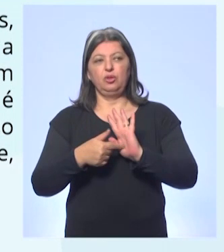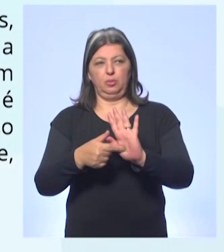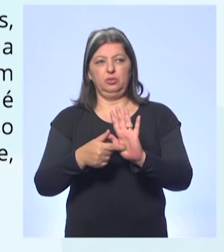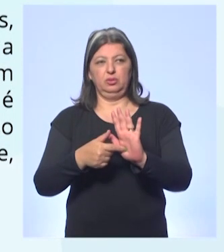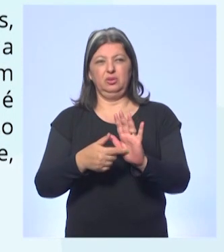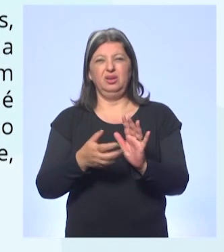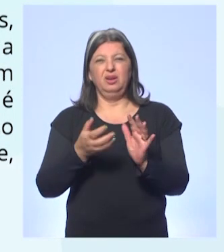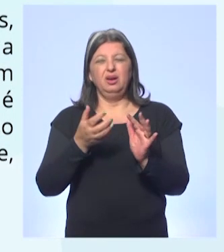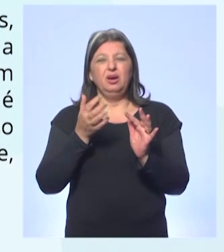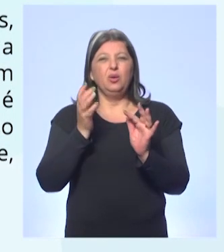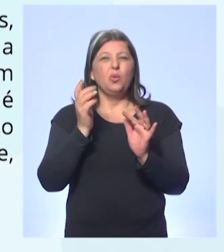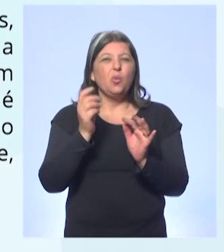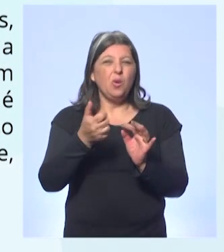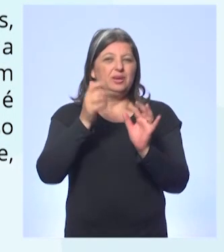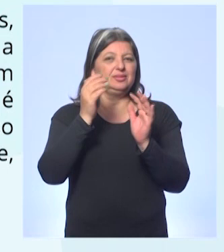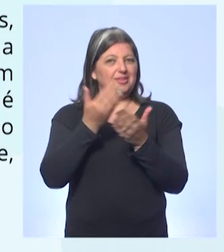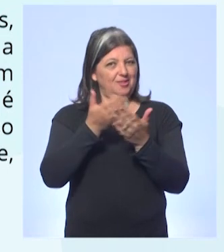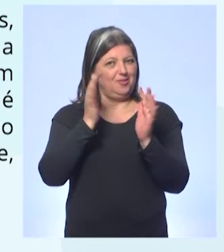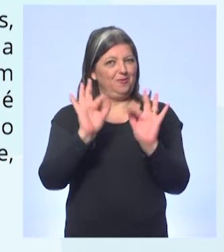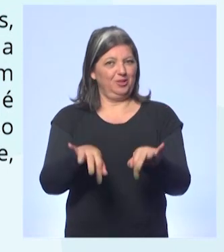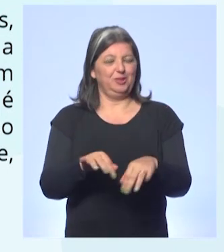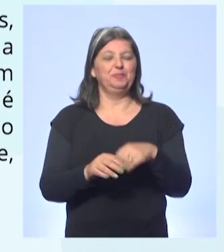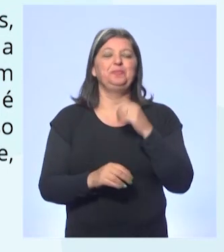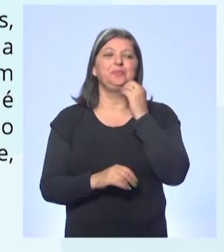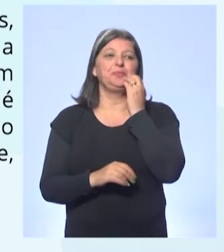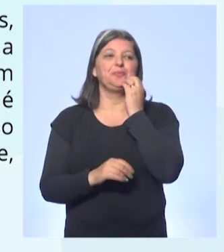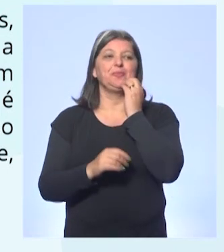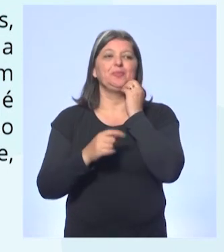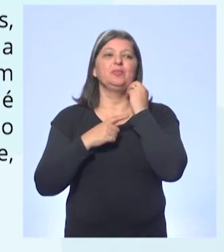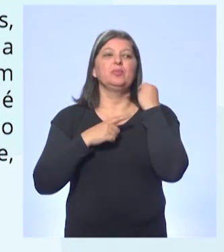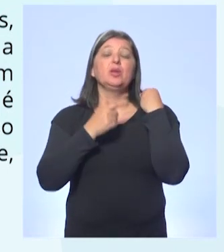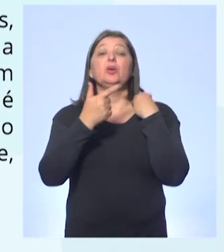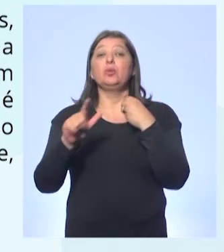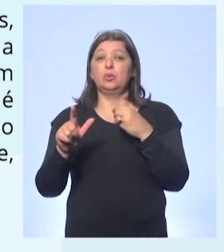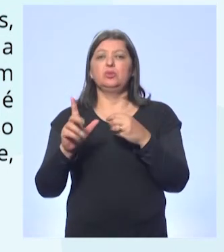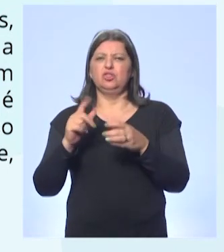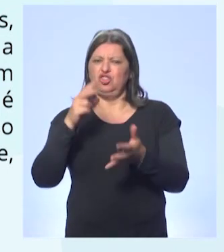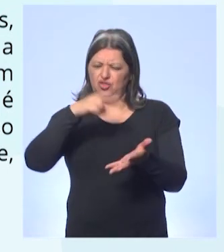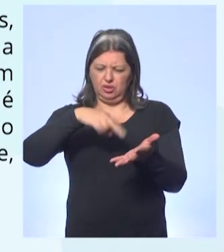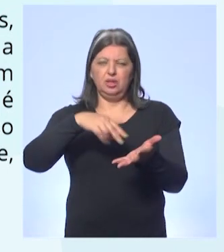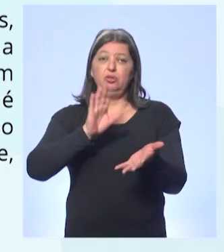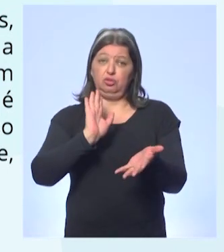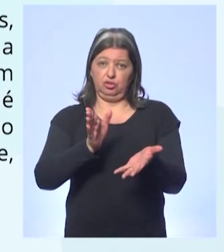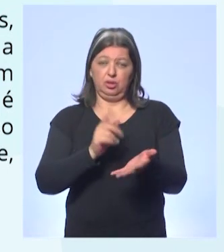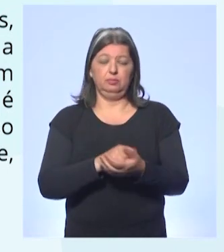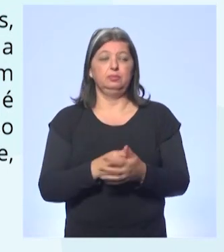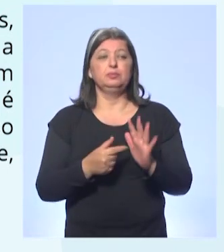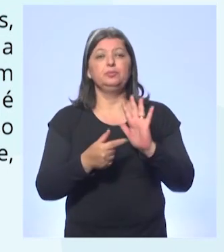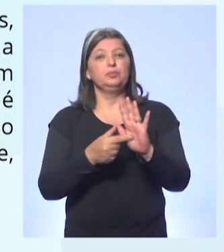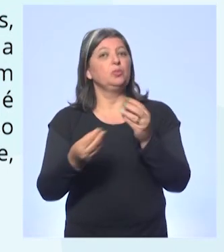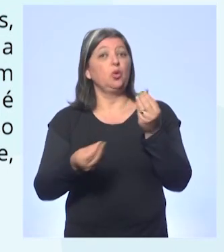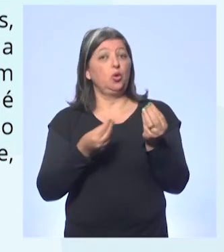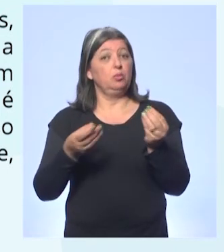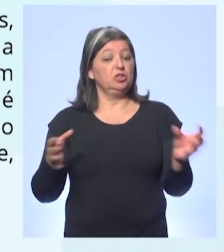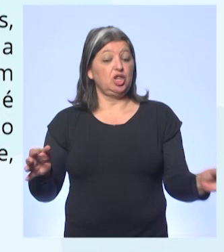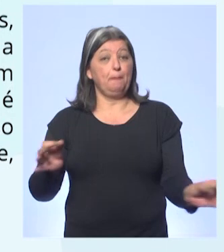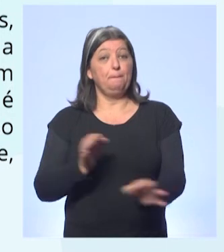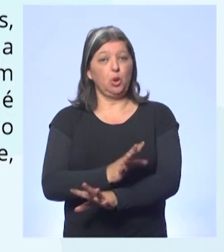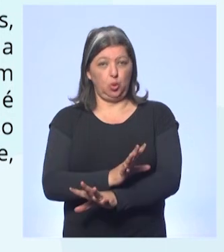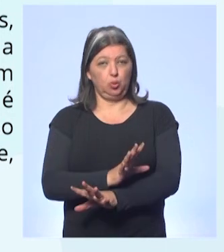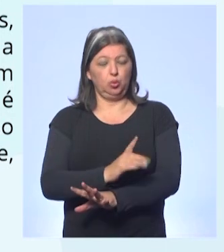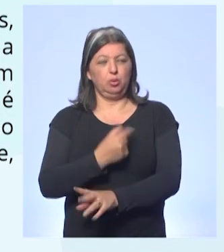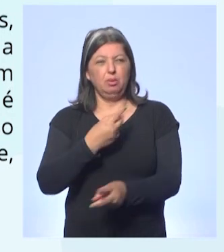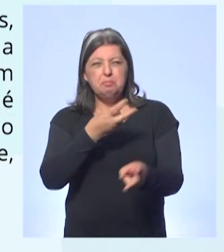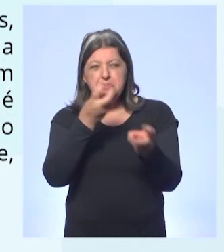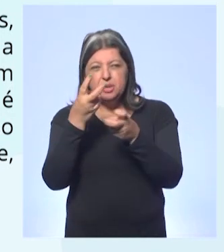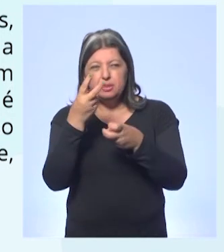já está acabando. Eu tenho aqui essa outra parte que eu já li com vocês, eu vou mostrar já como é que fica aqui para a gente